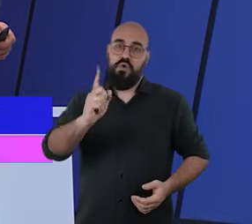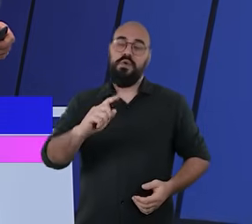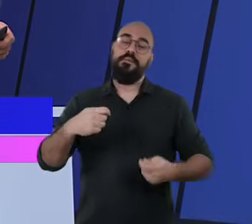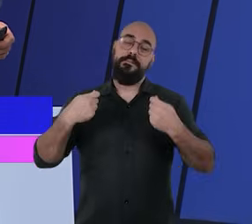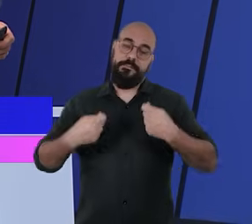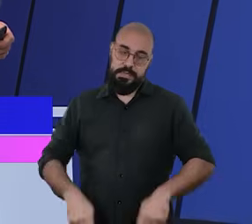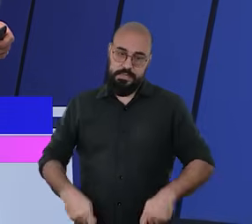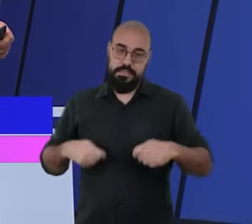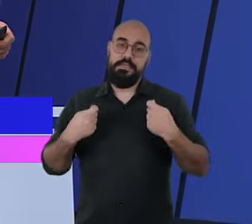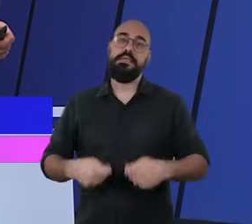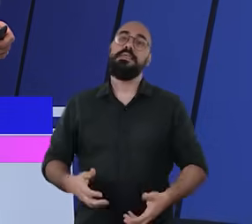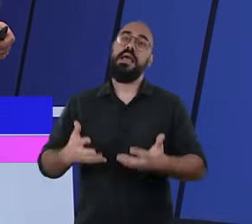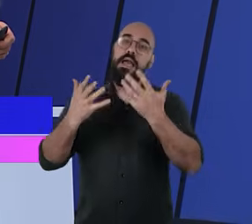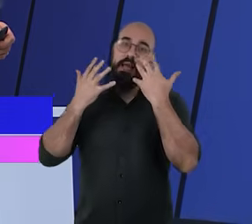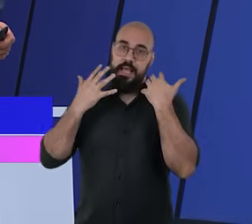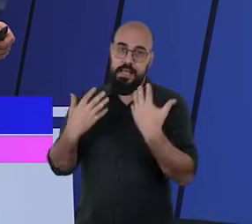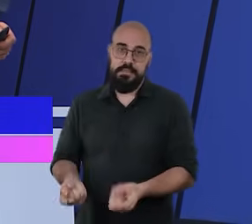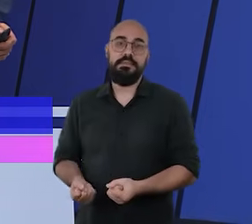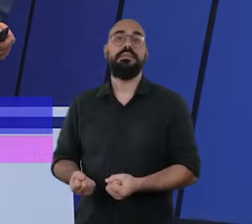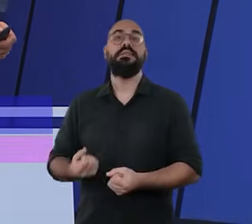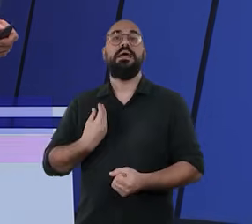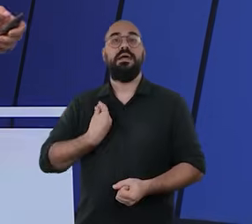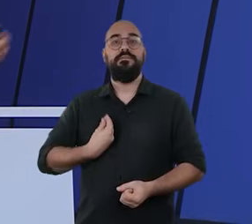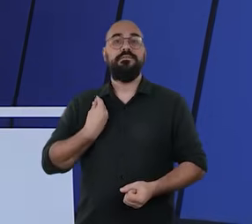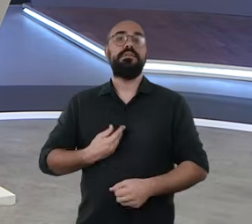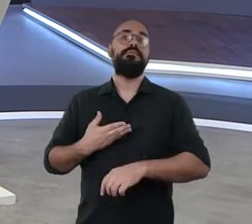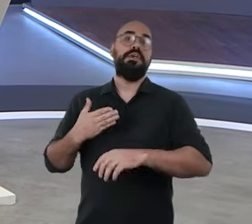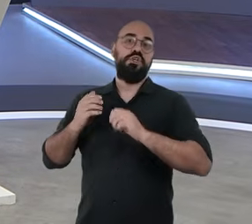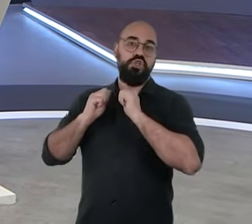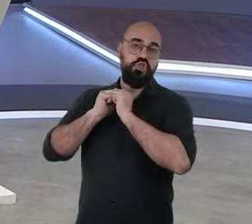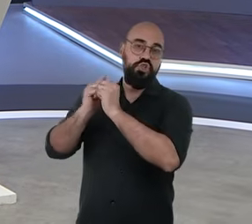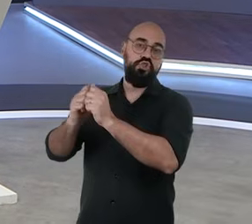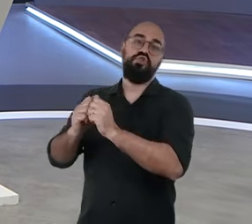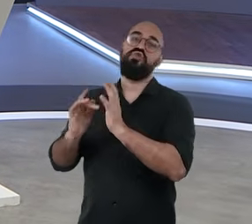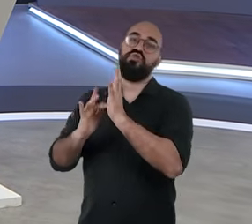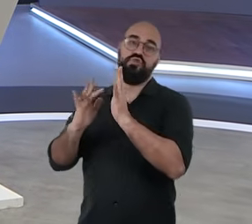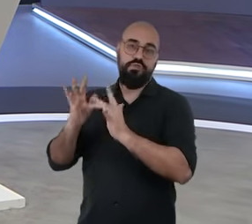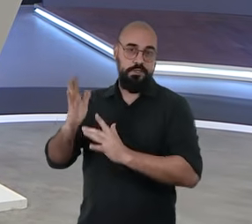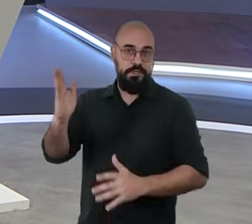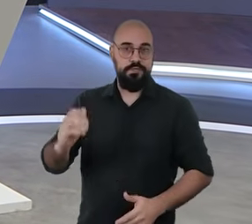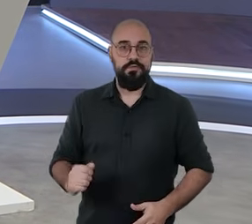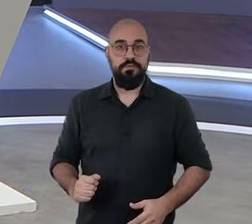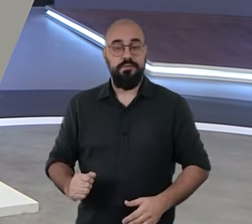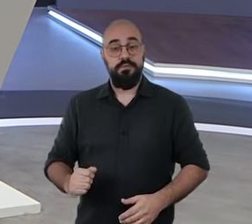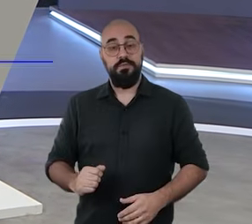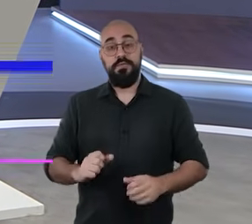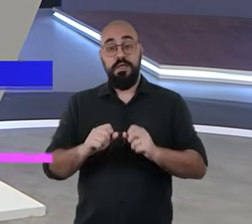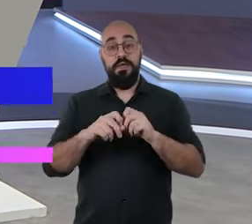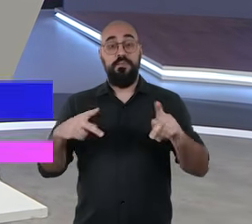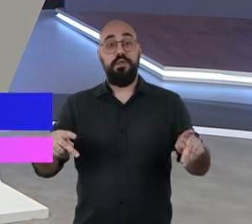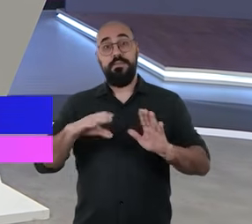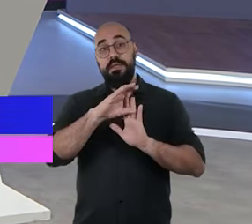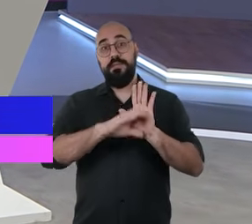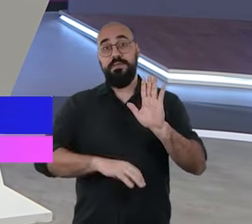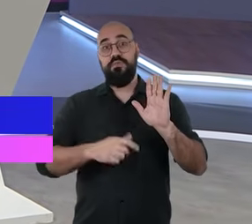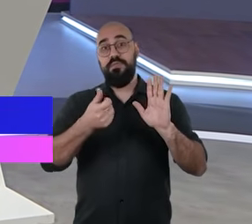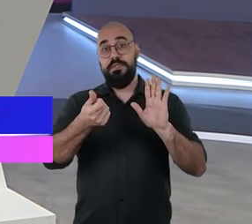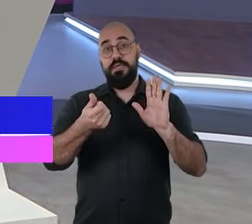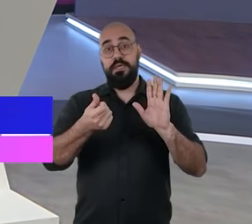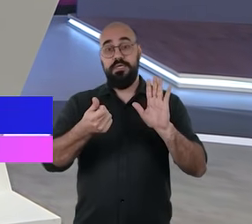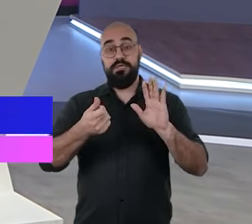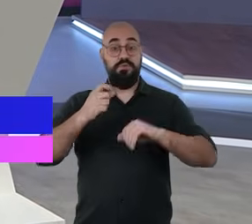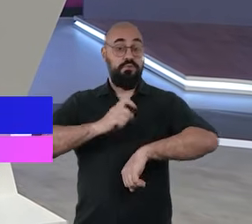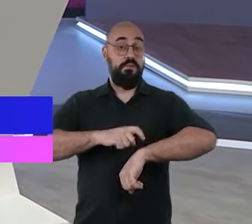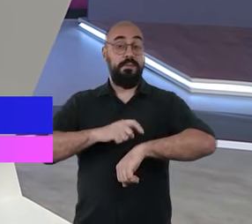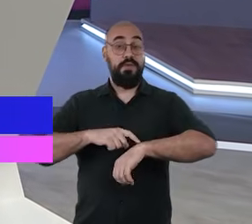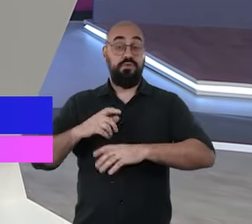nesse momento, é preciso viver ao lado dele. A Bíblia também descreve em Apocalipse 6, que no momento da volta de